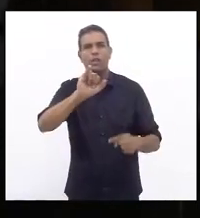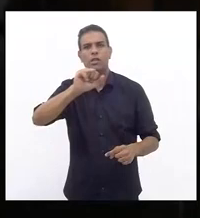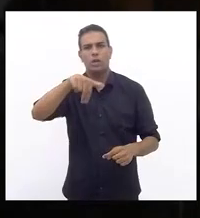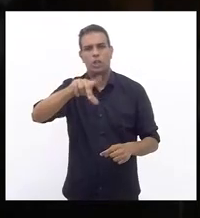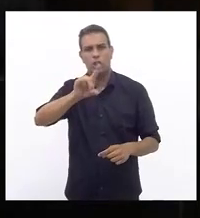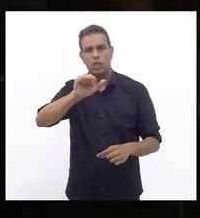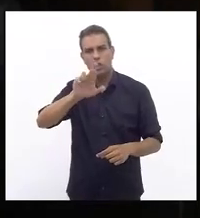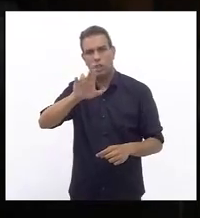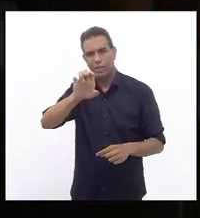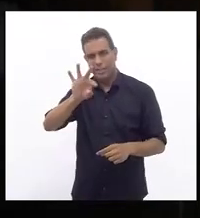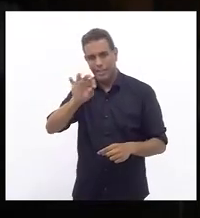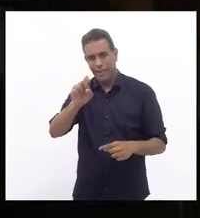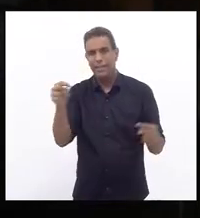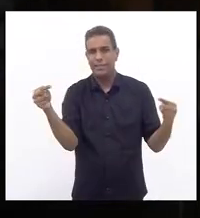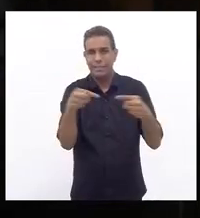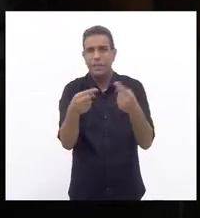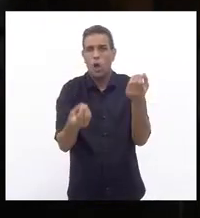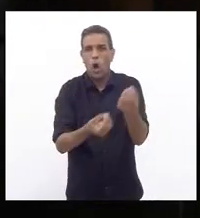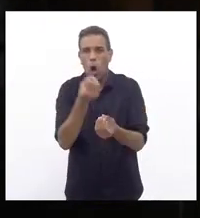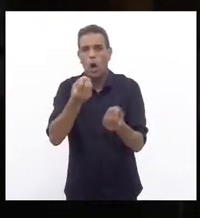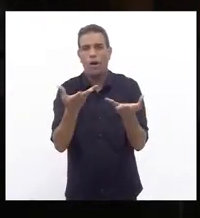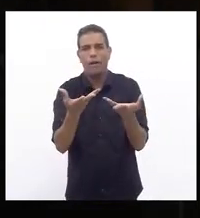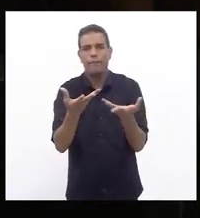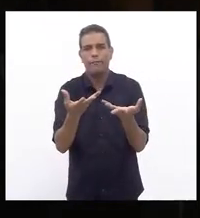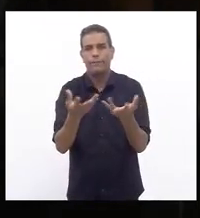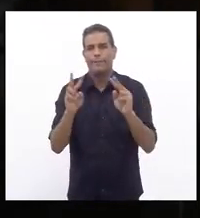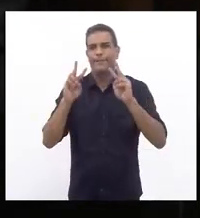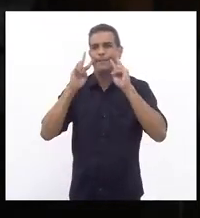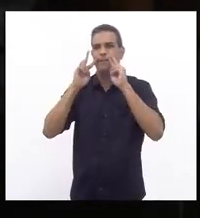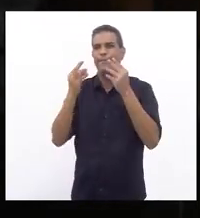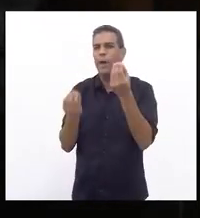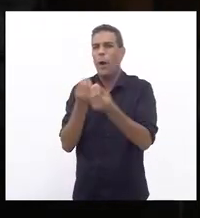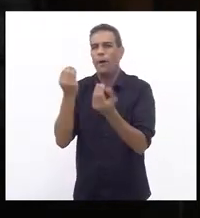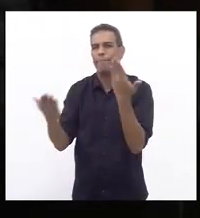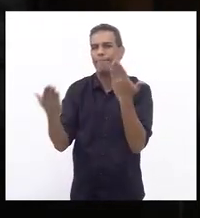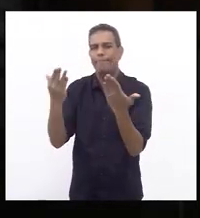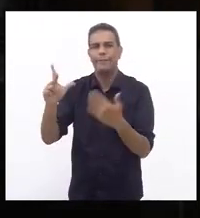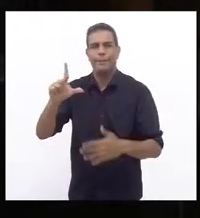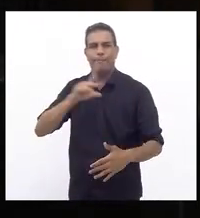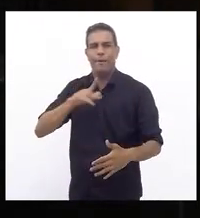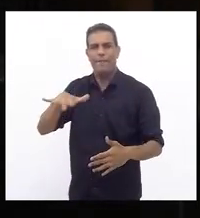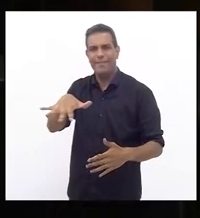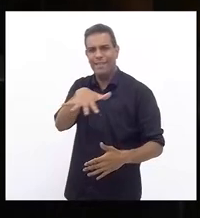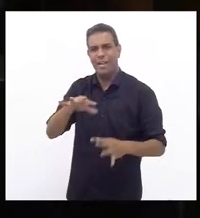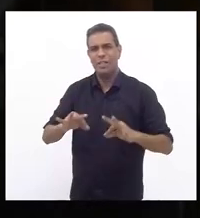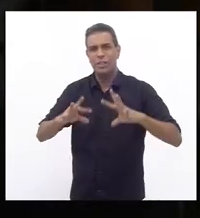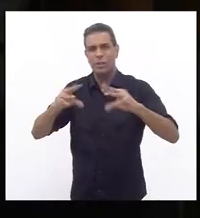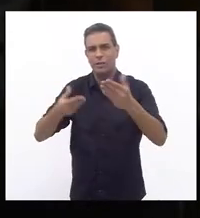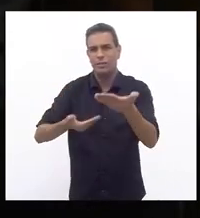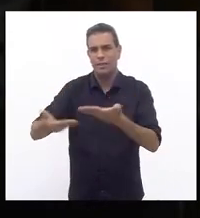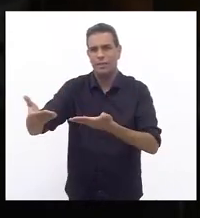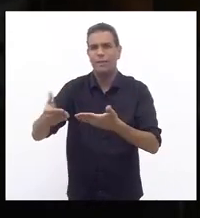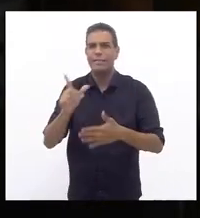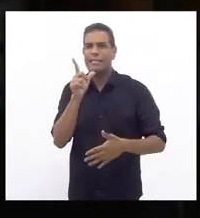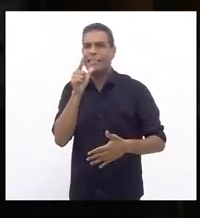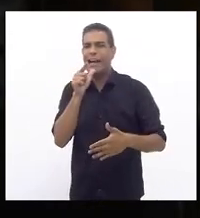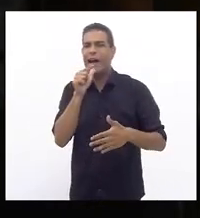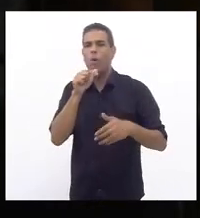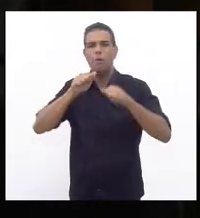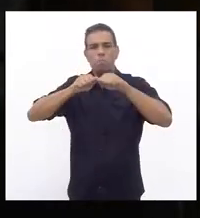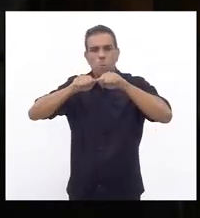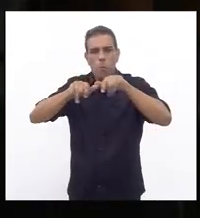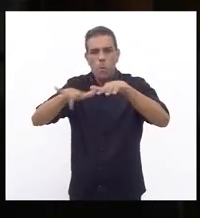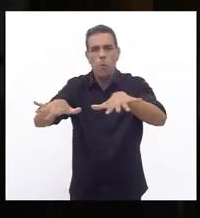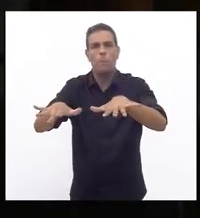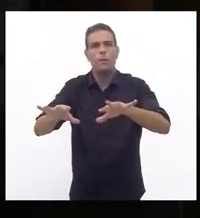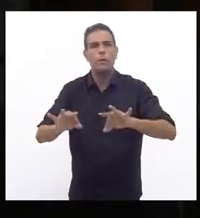meu ver, equivocado de privatização dos serviços de distribuição de